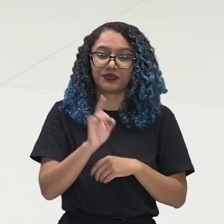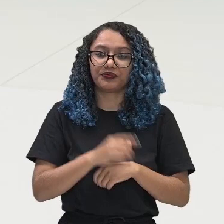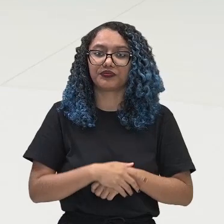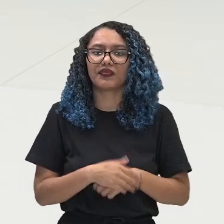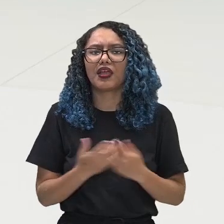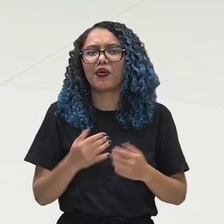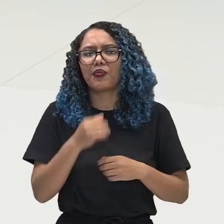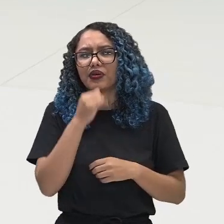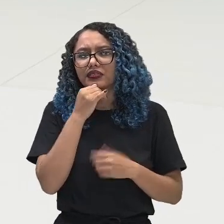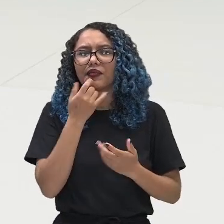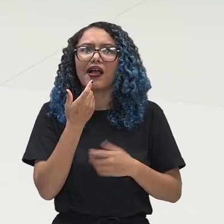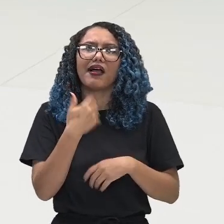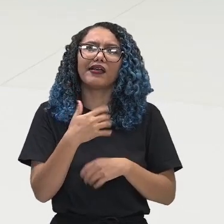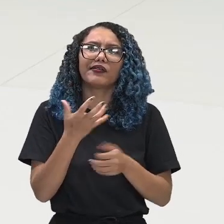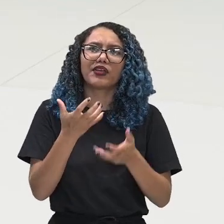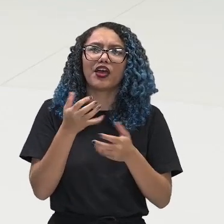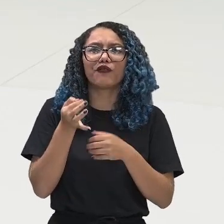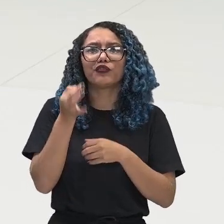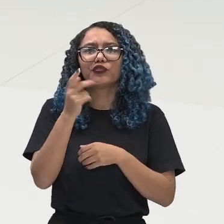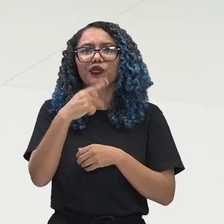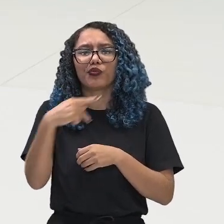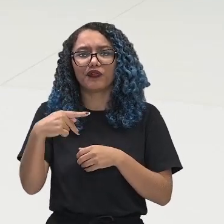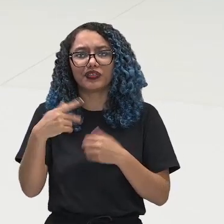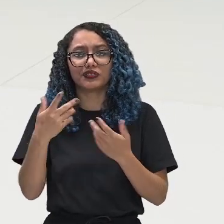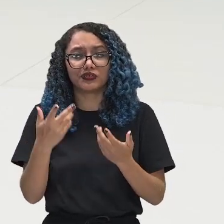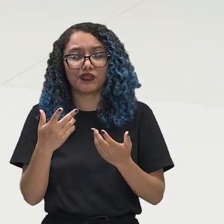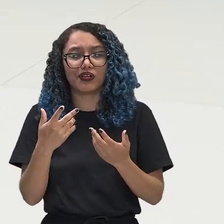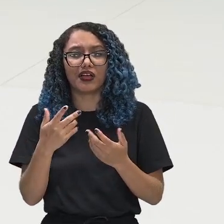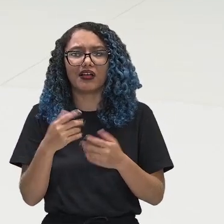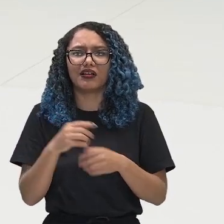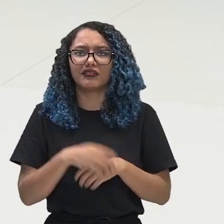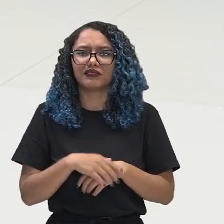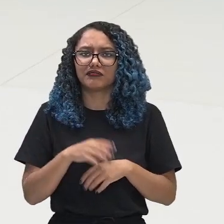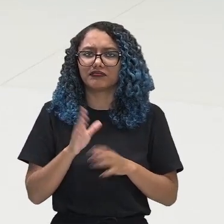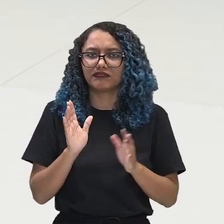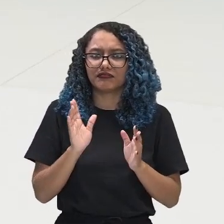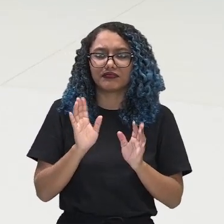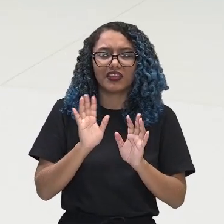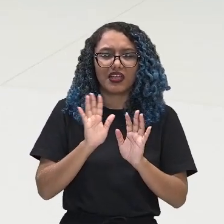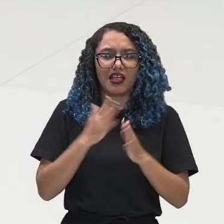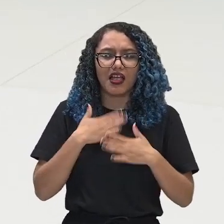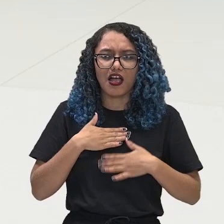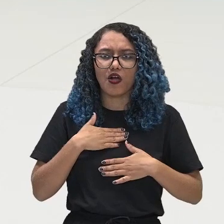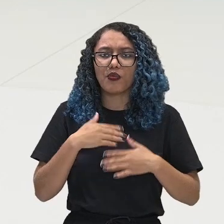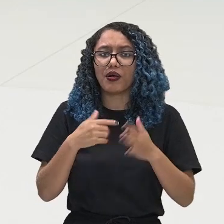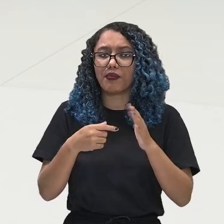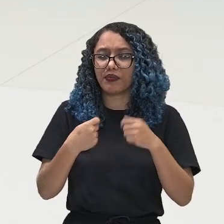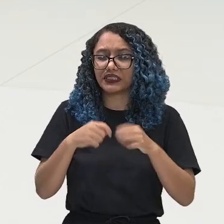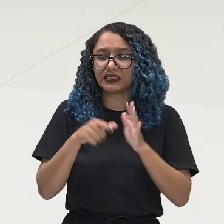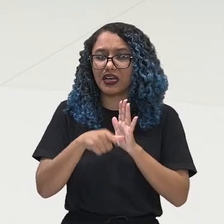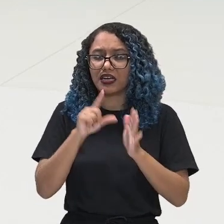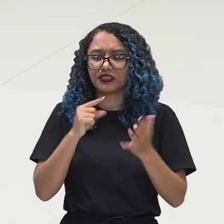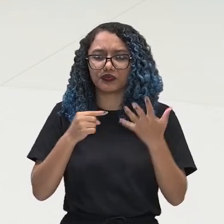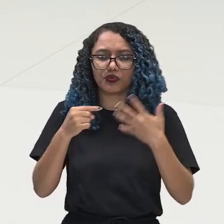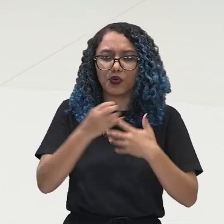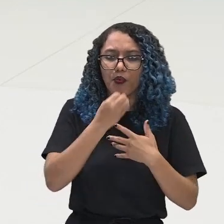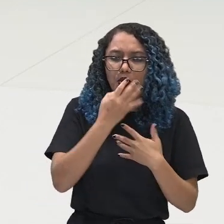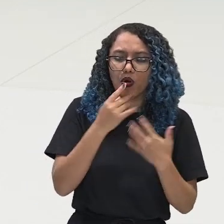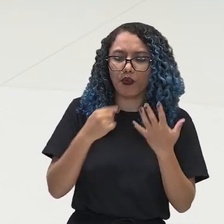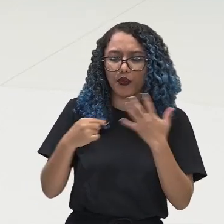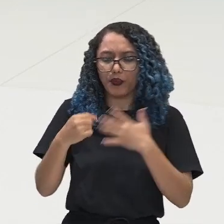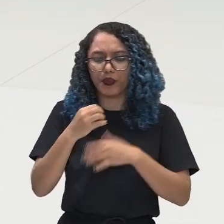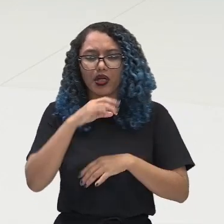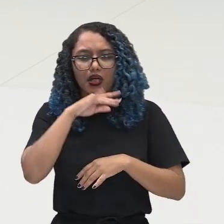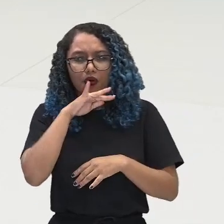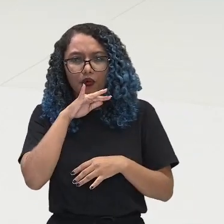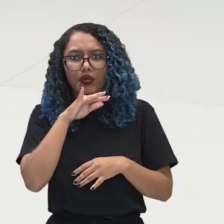que a escolha é assim? Não, a gente vai pensar nos prós, vai pensar nos contras, como qualquer outra profissão que você queira escolher.